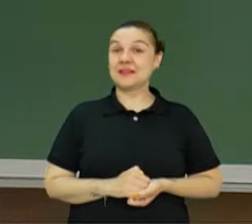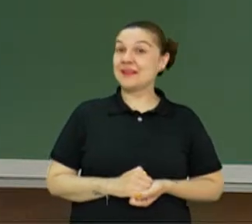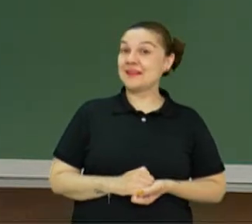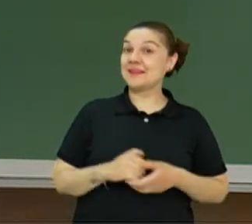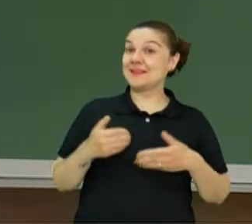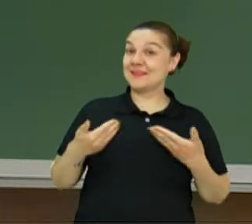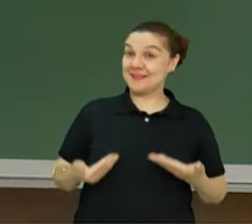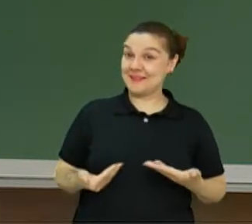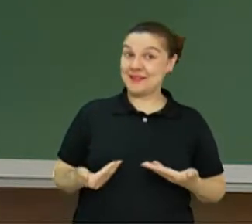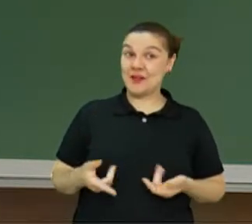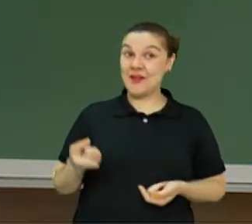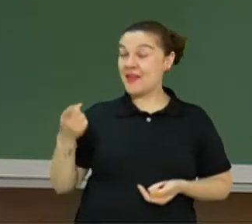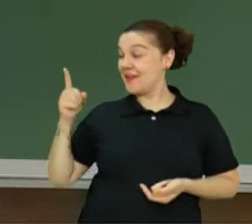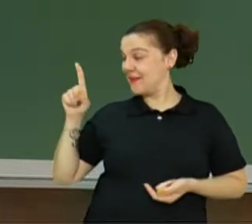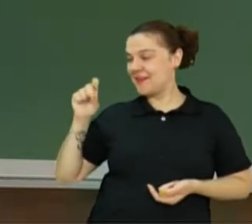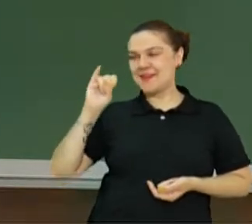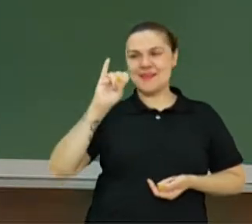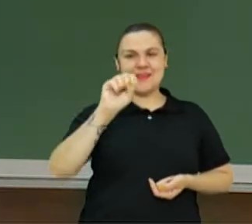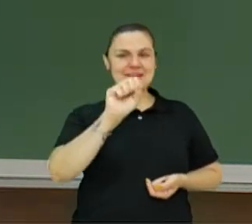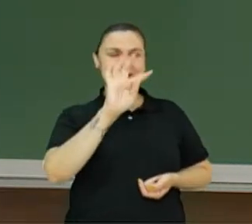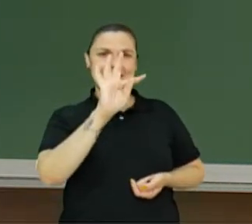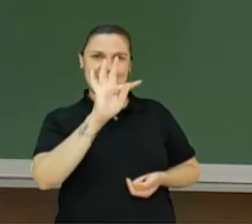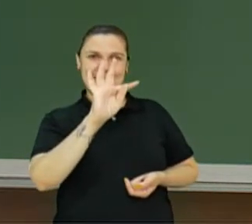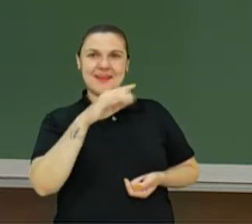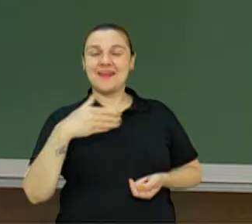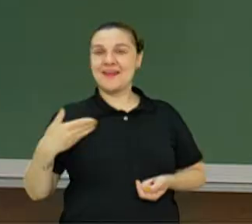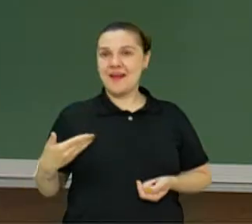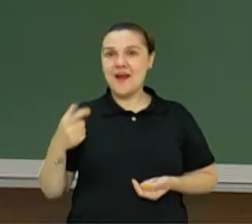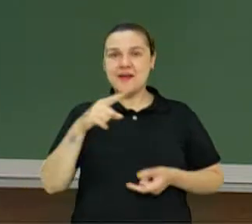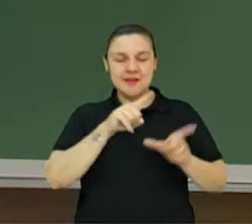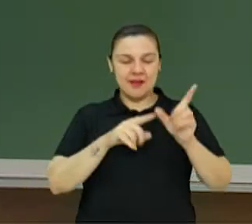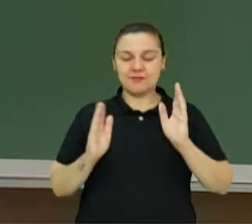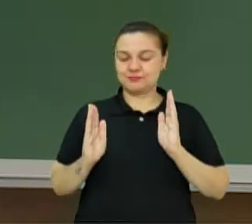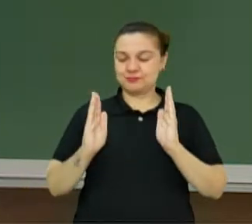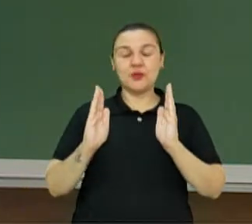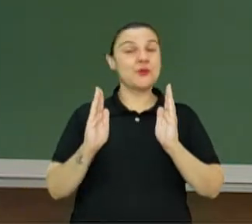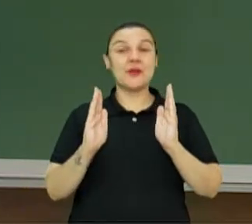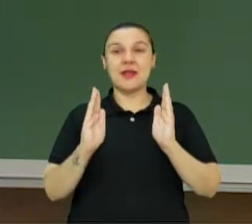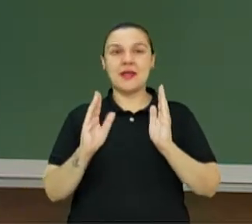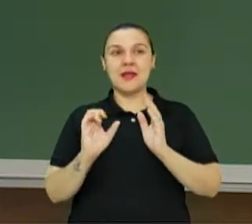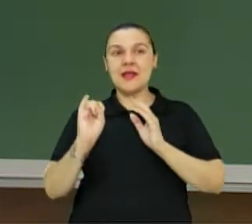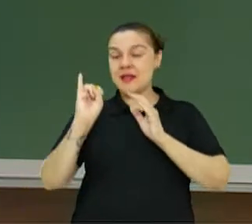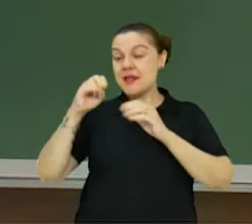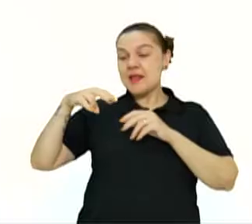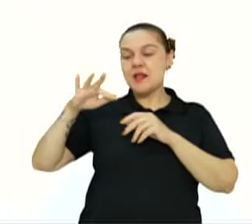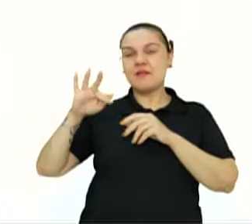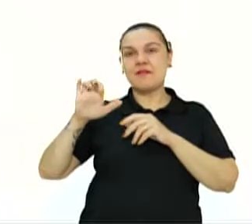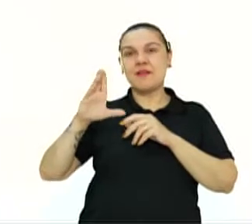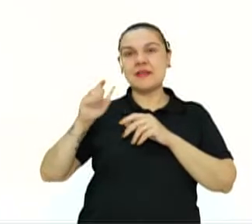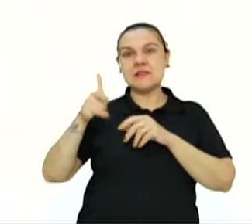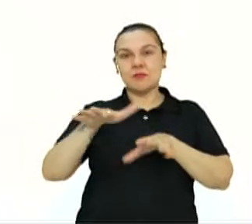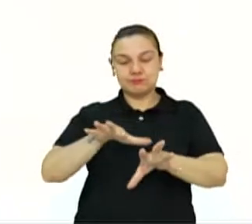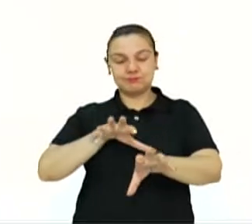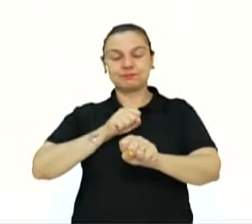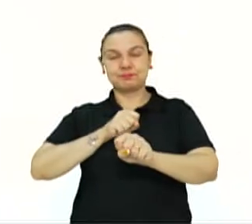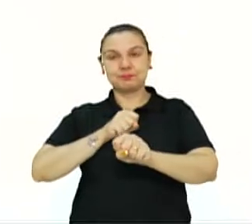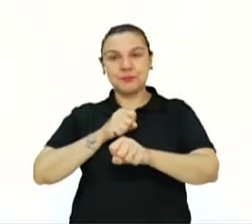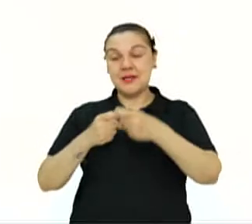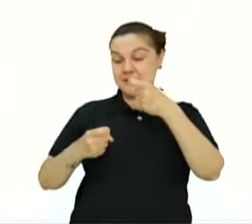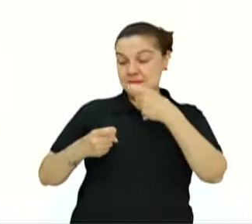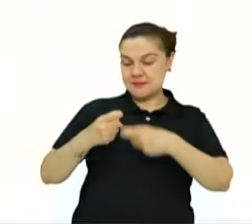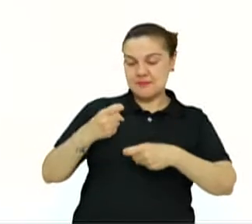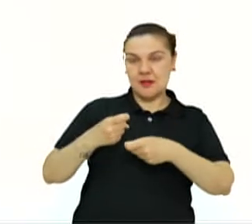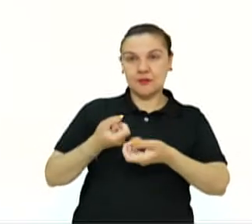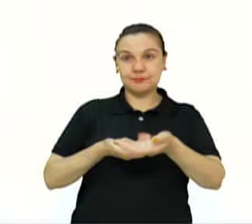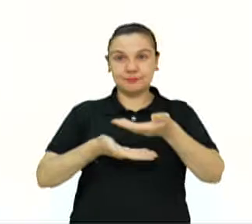E então, ISTs, essa sigla significa infecções sexualmente